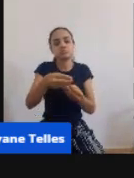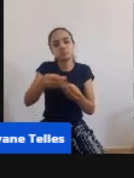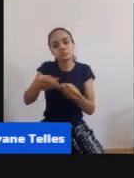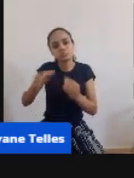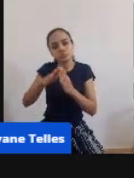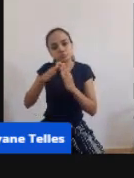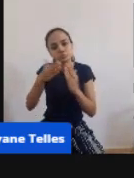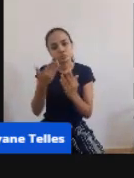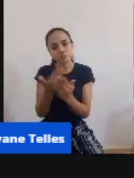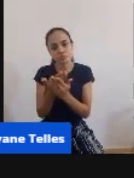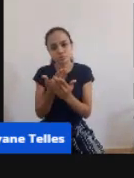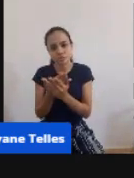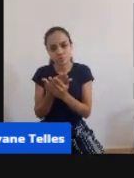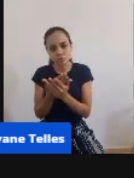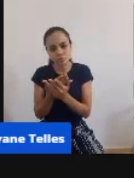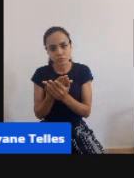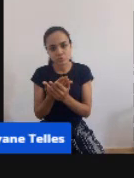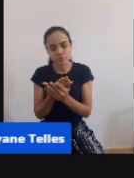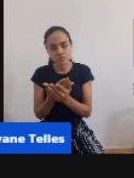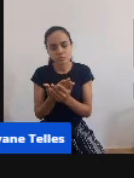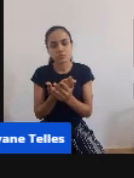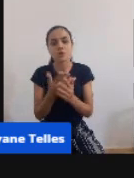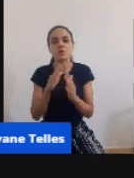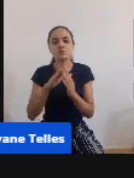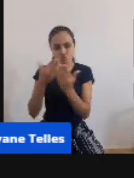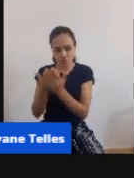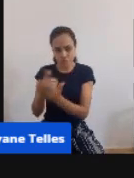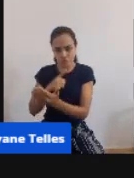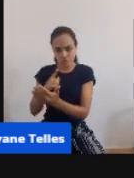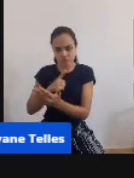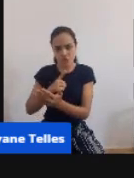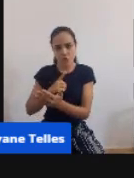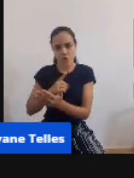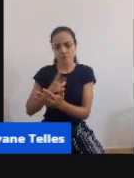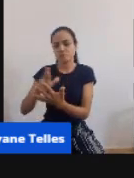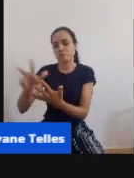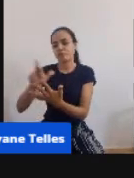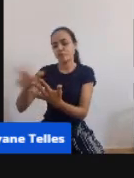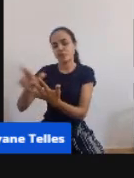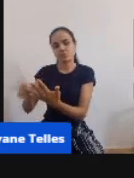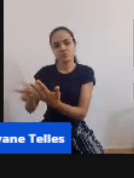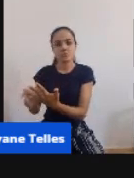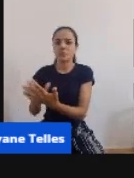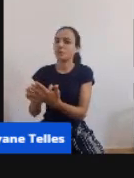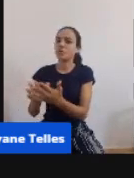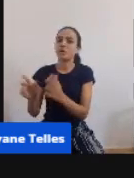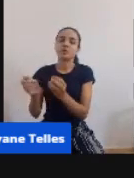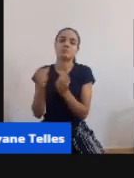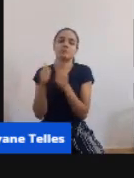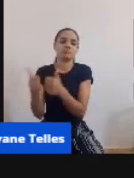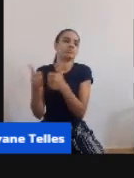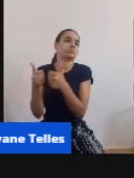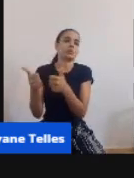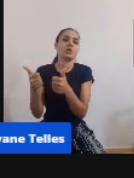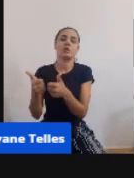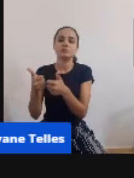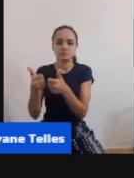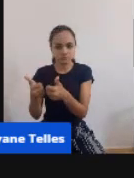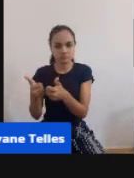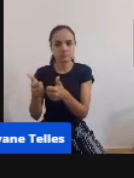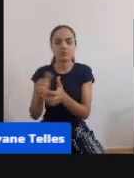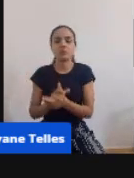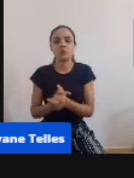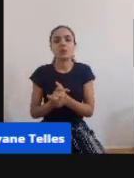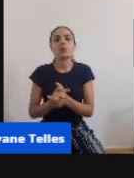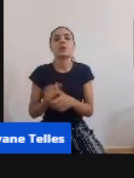tenha outro modelo, é um acordo entre vocês e a unidade escolar, tudo bem. Eu vou pautar, então, esse trabalho de hoje a partir desse modelo que